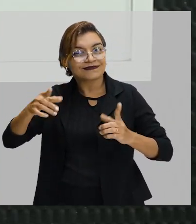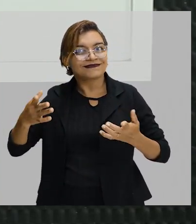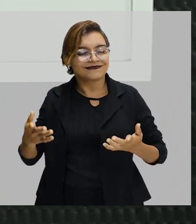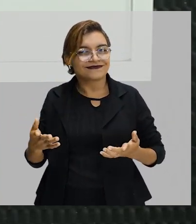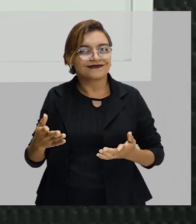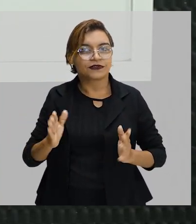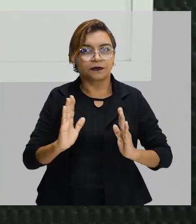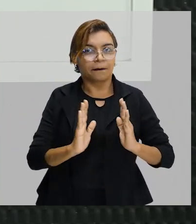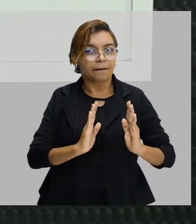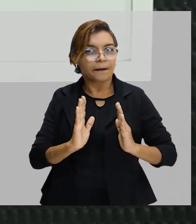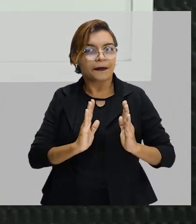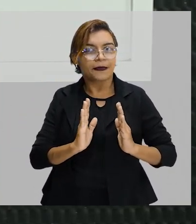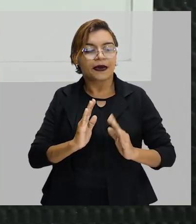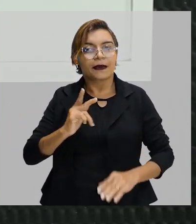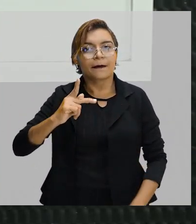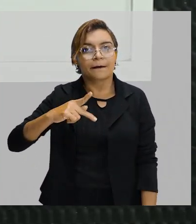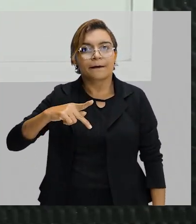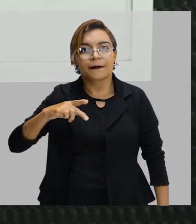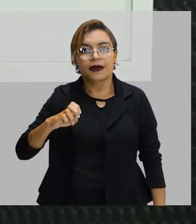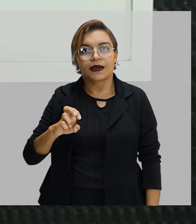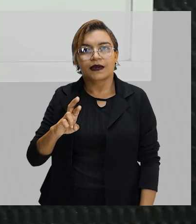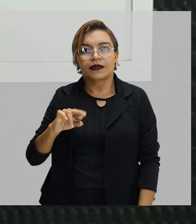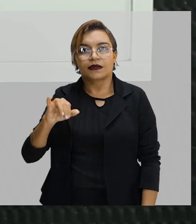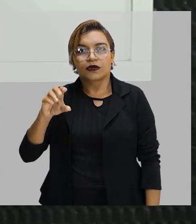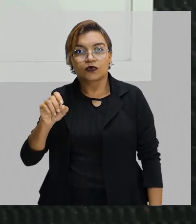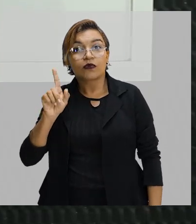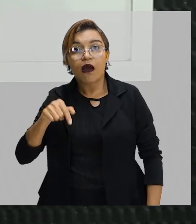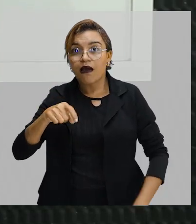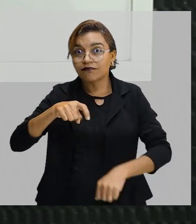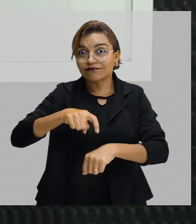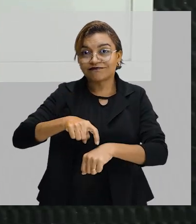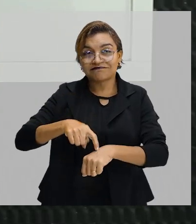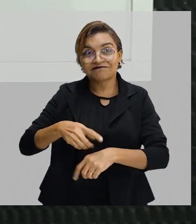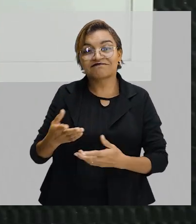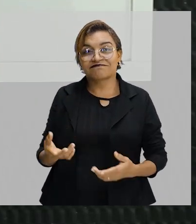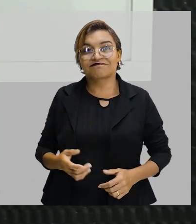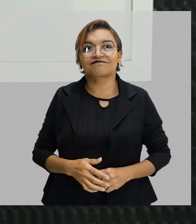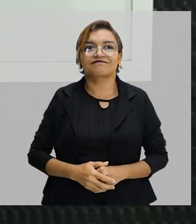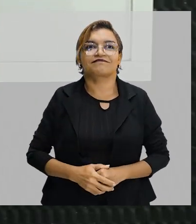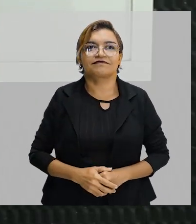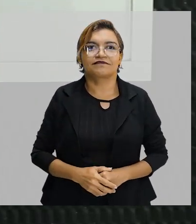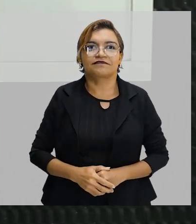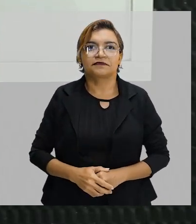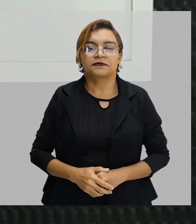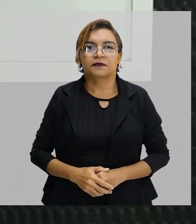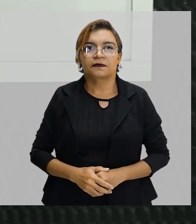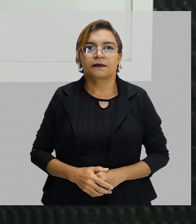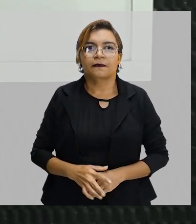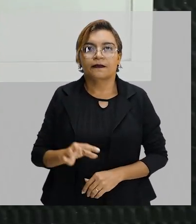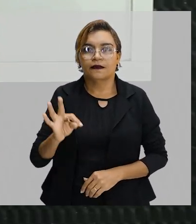Então, período é o tempo, certo? Período